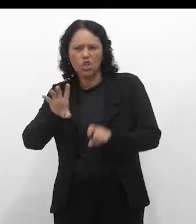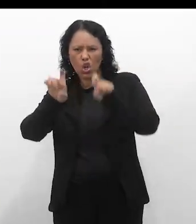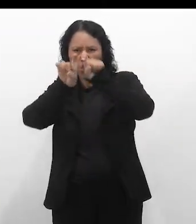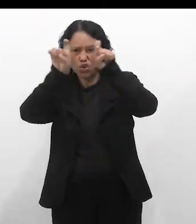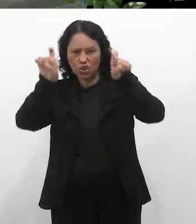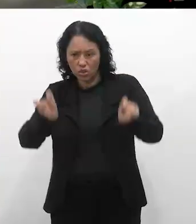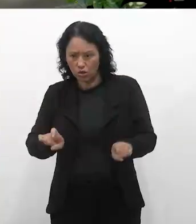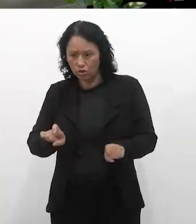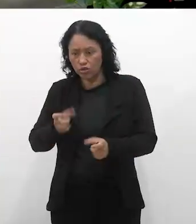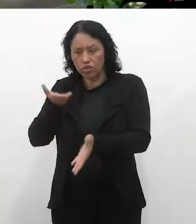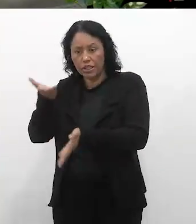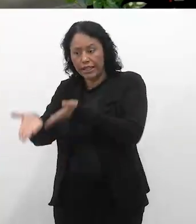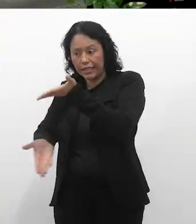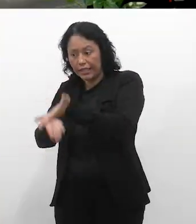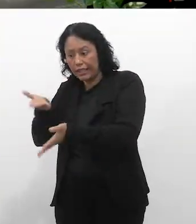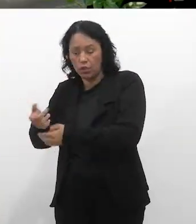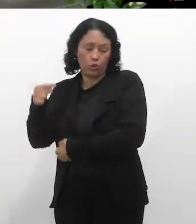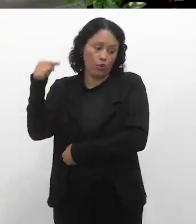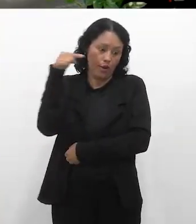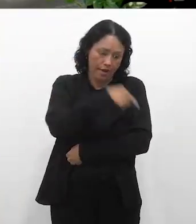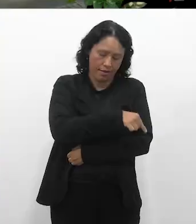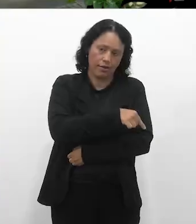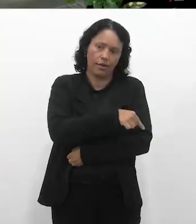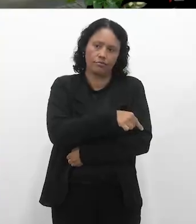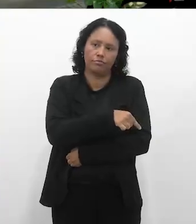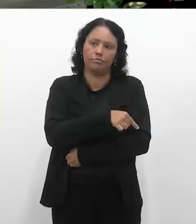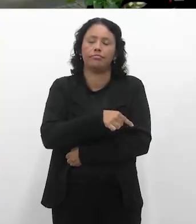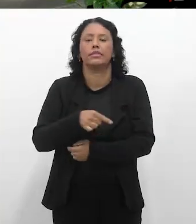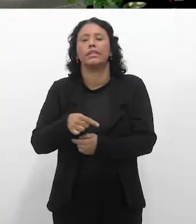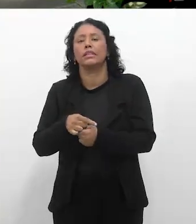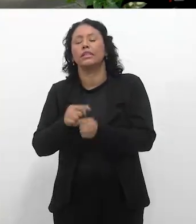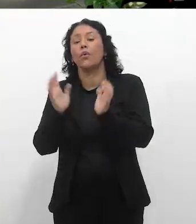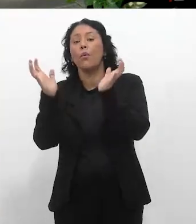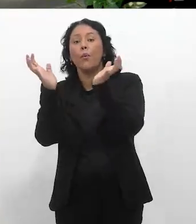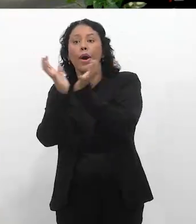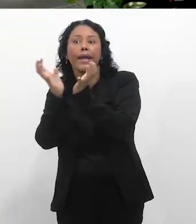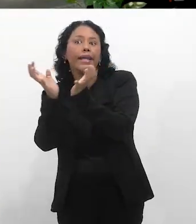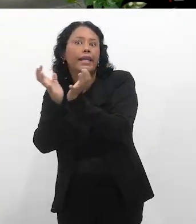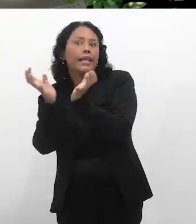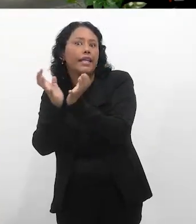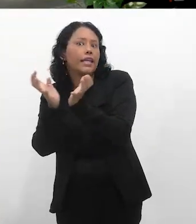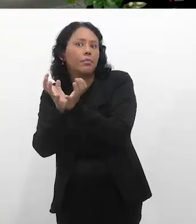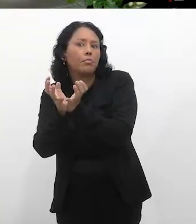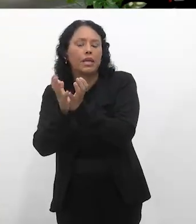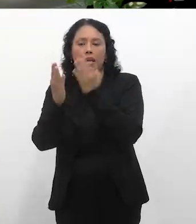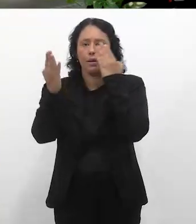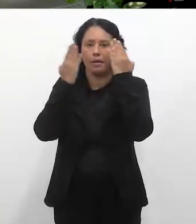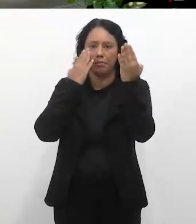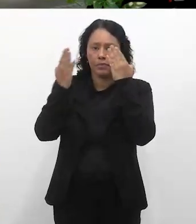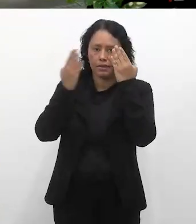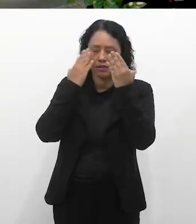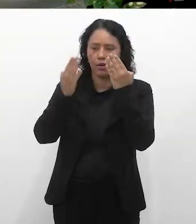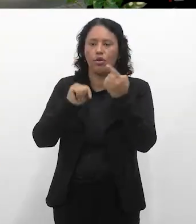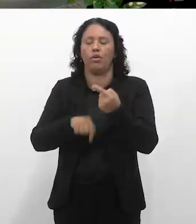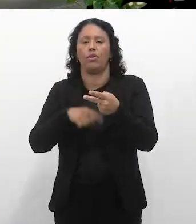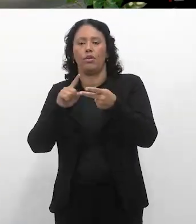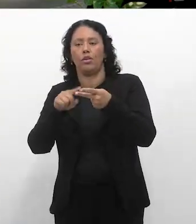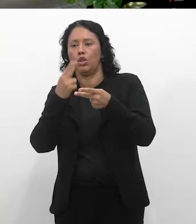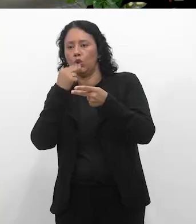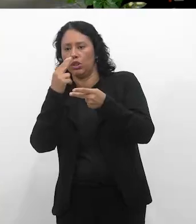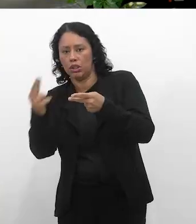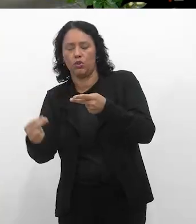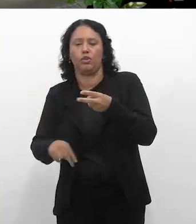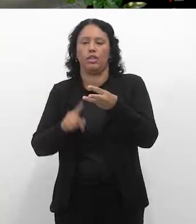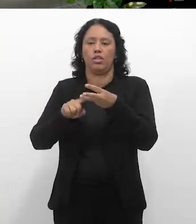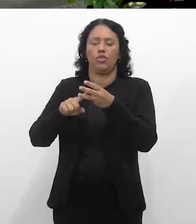só o ginecologista que tratou a Andréia. Foi a nutricionista que o Cláudio tinha, a psicóloga que o Cláudio tinha. Mas hoje